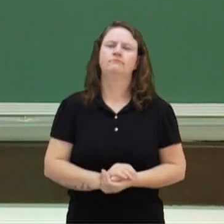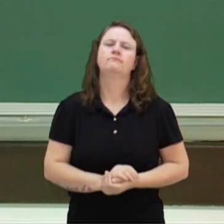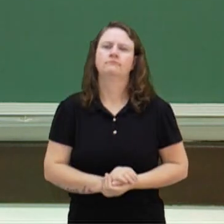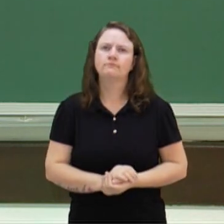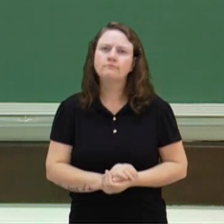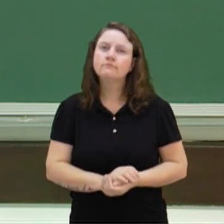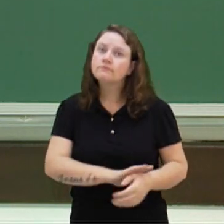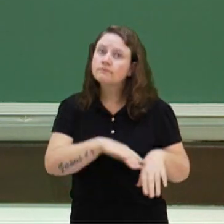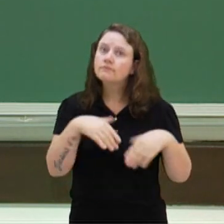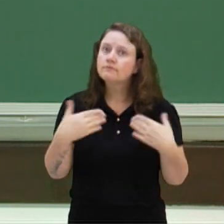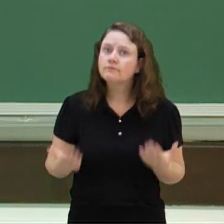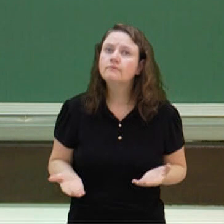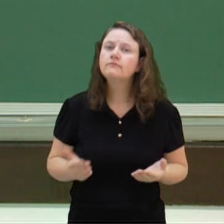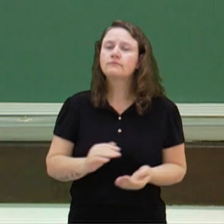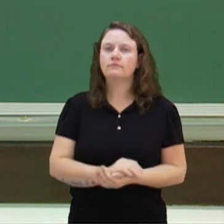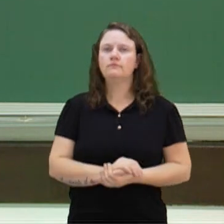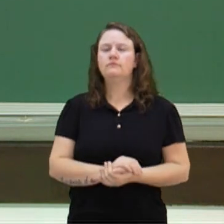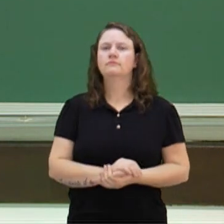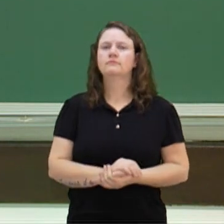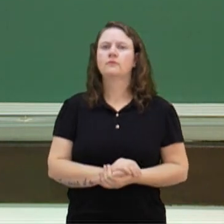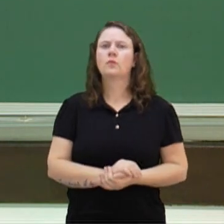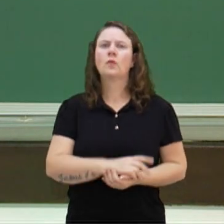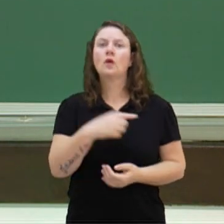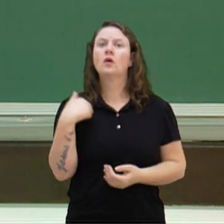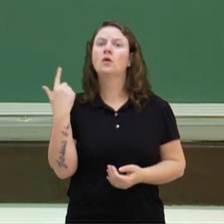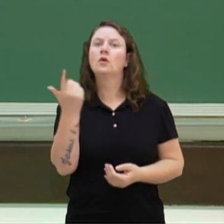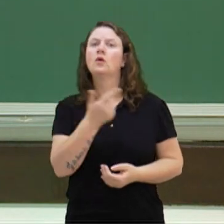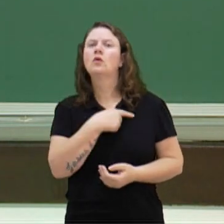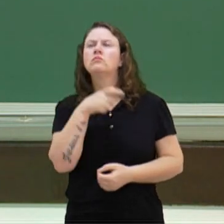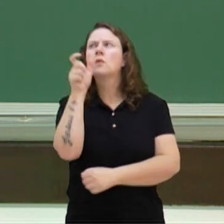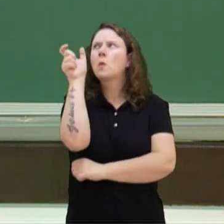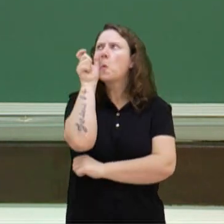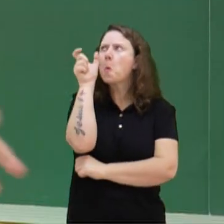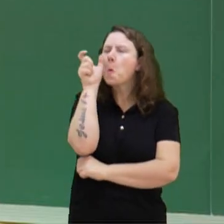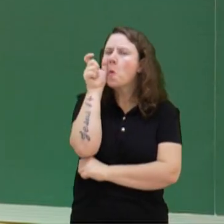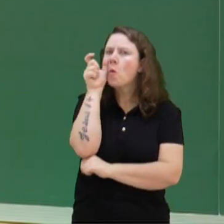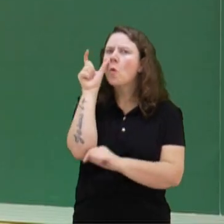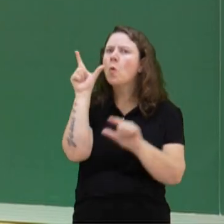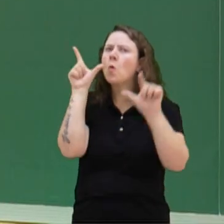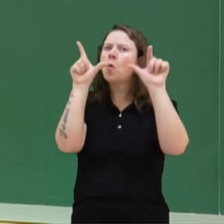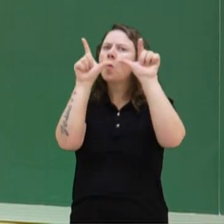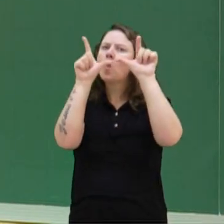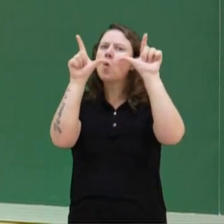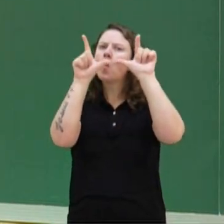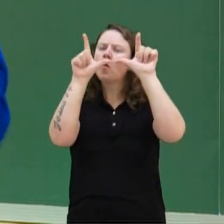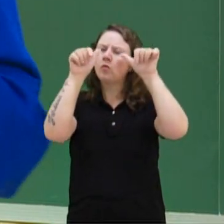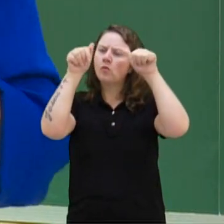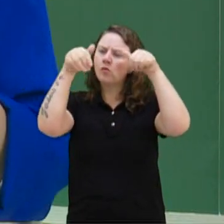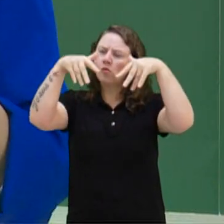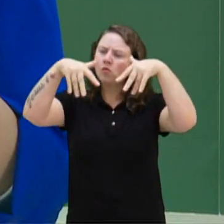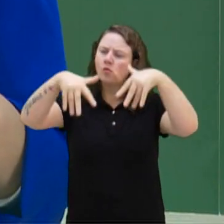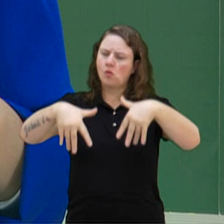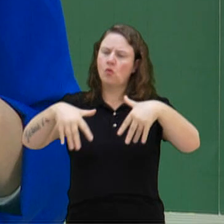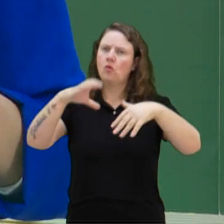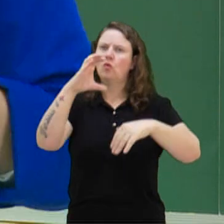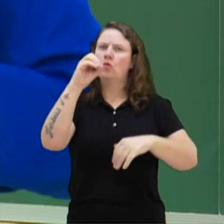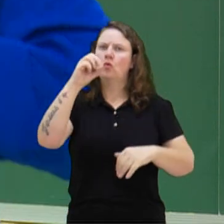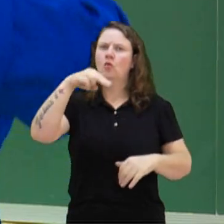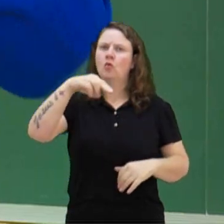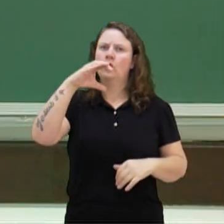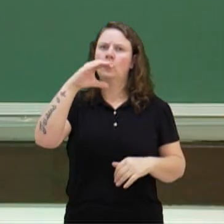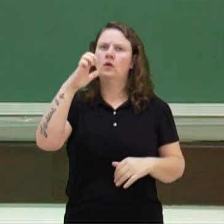E aí? Então, o que nós acabamos de ver é um mapa conceitual. Por que será que tem esse